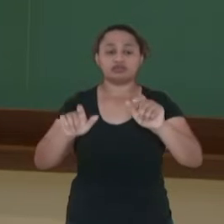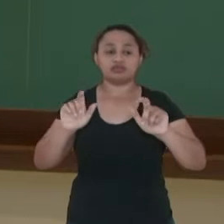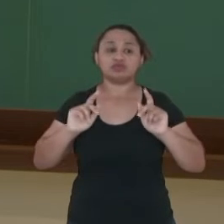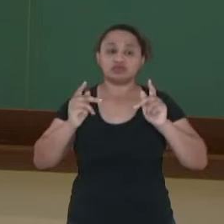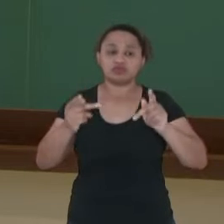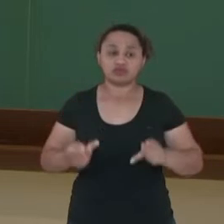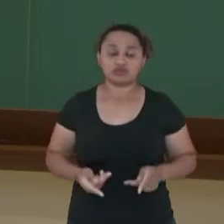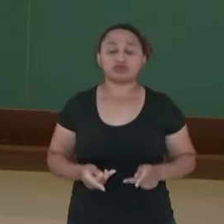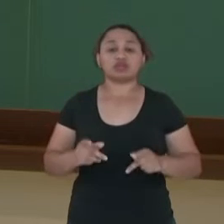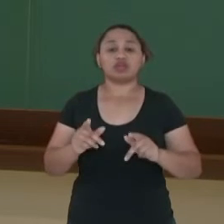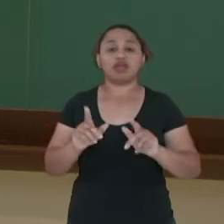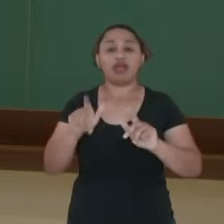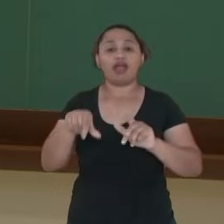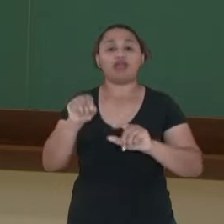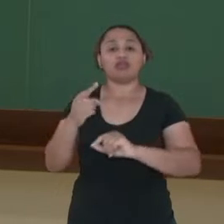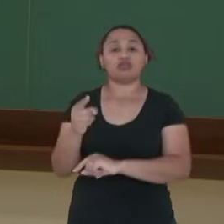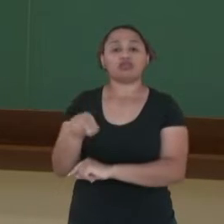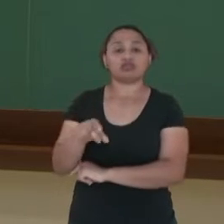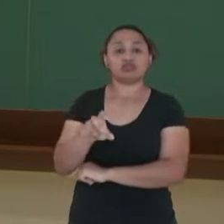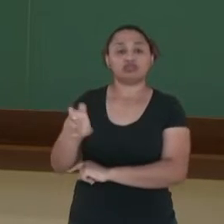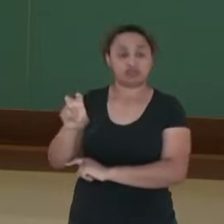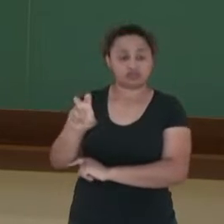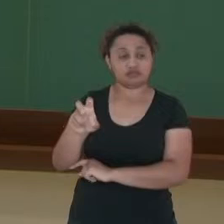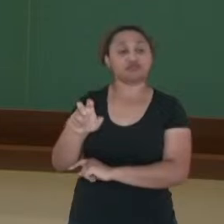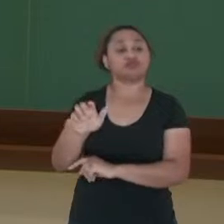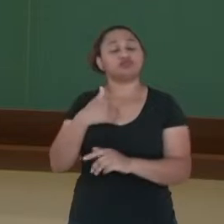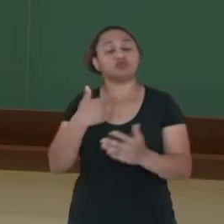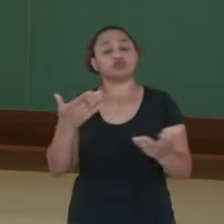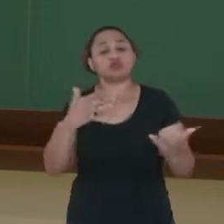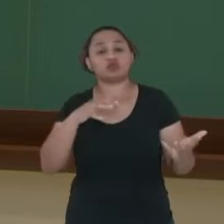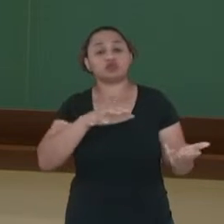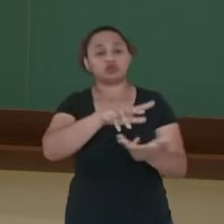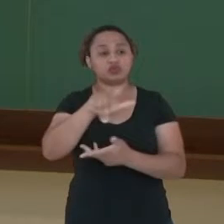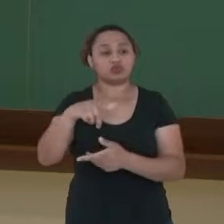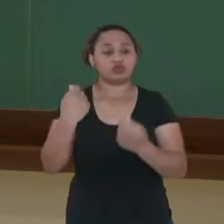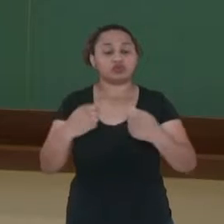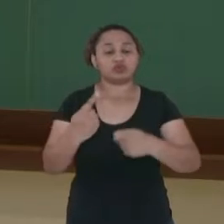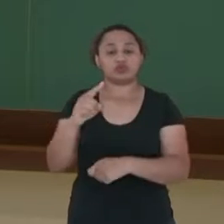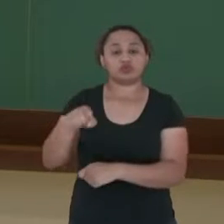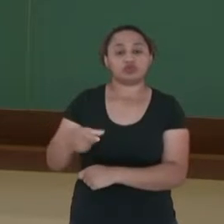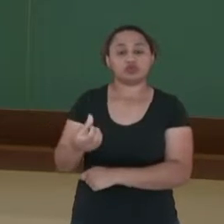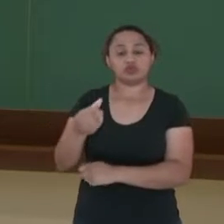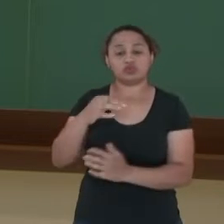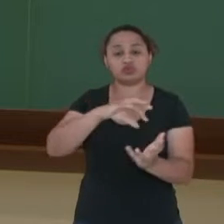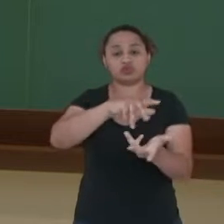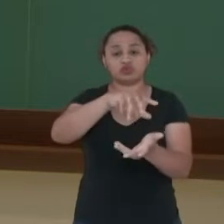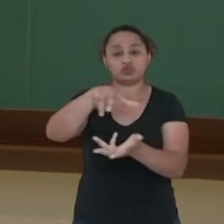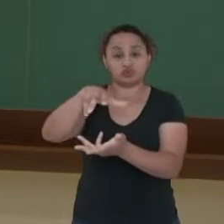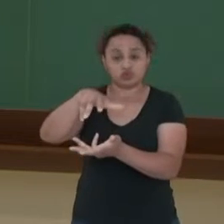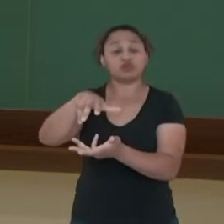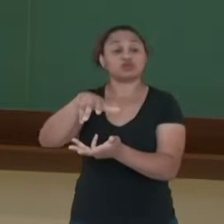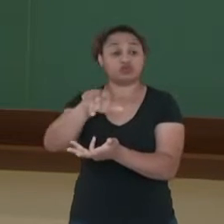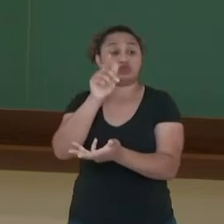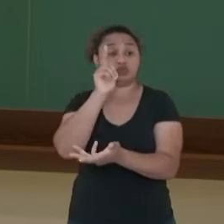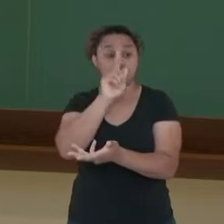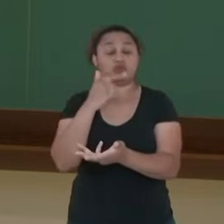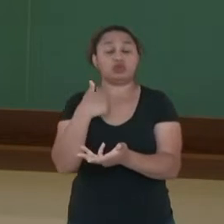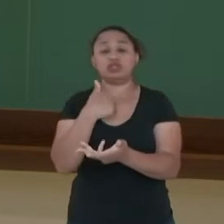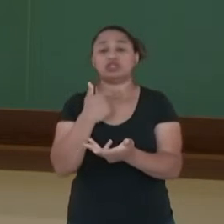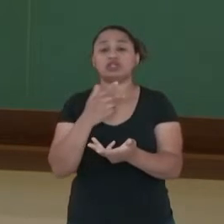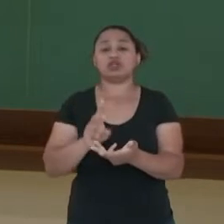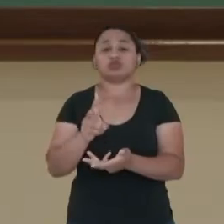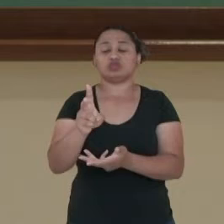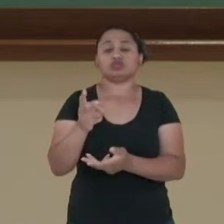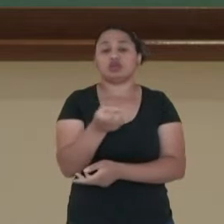1,5 hectares globais. A humanidade necessita hoje de 1,6 planeta para manter o seu padrão de consumo, colocando